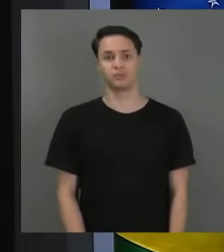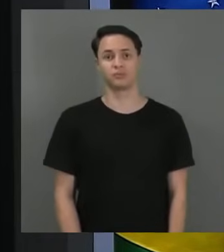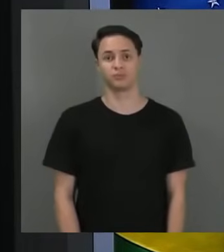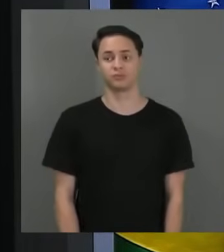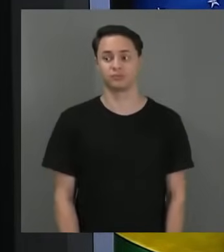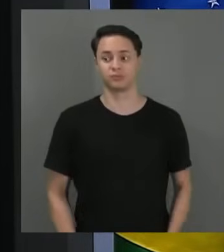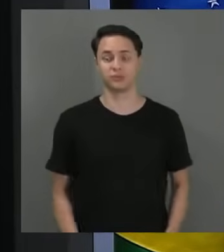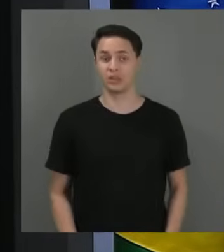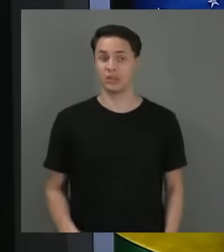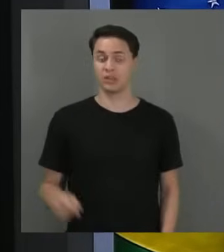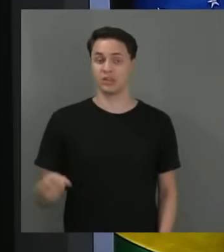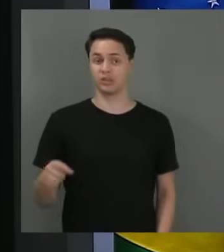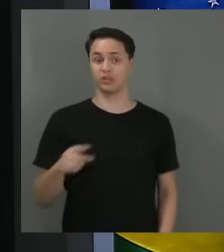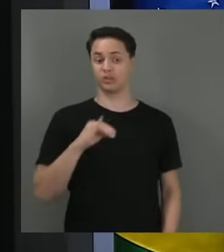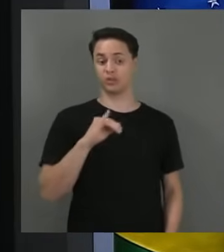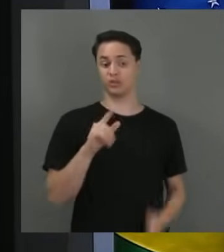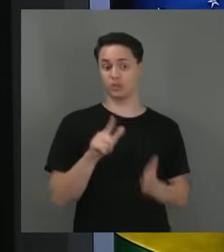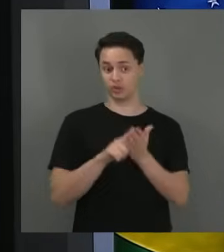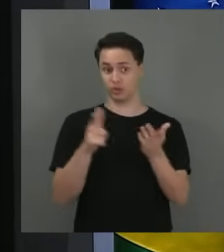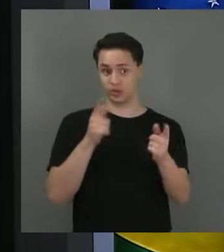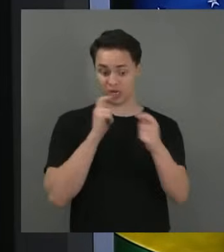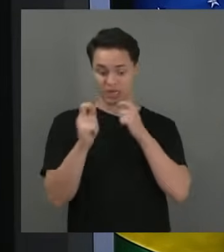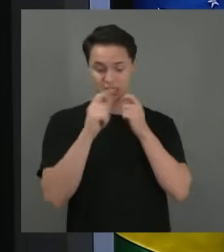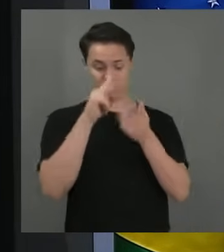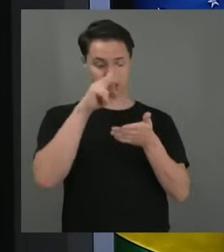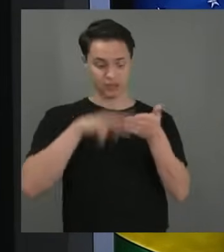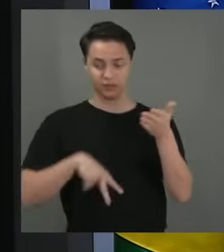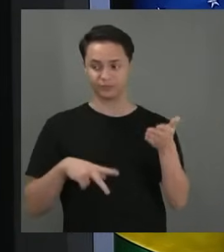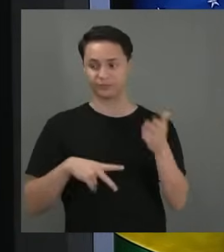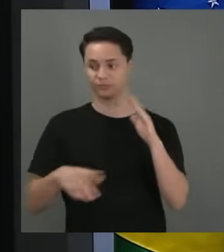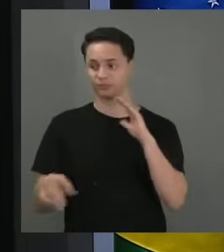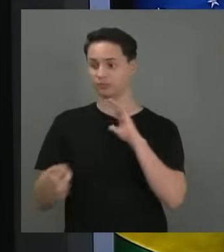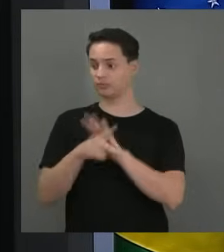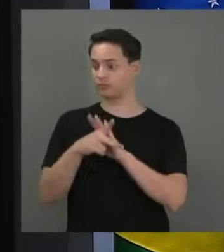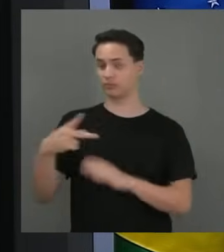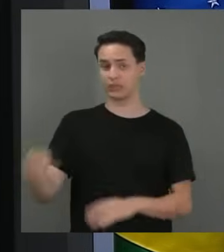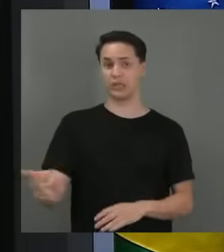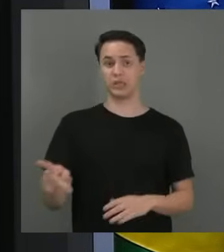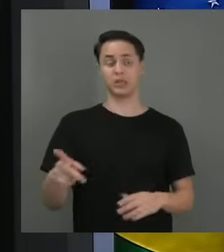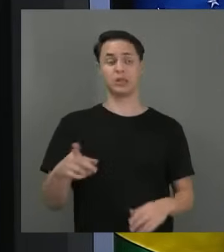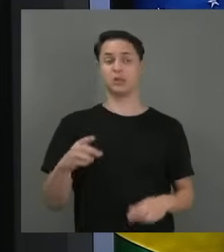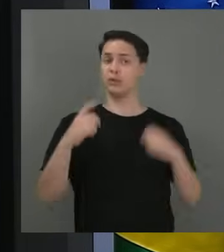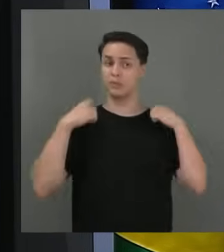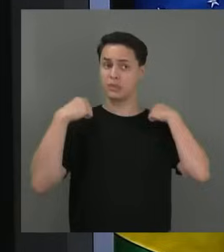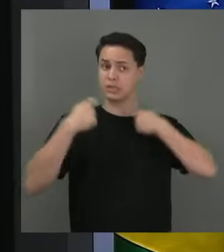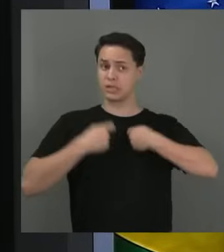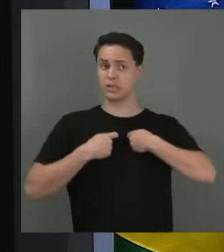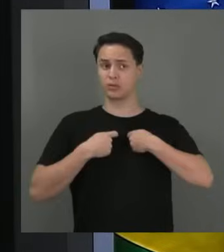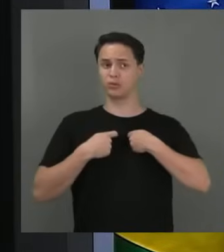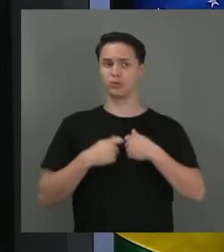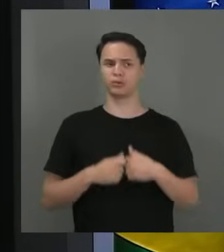Mensagem que a jornalista leu, que recebeu do ministro do Supremo Tribunal Federal.